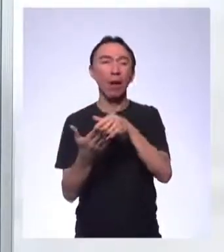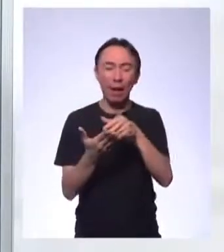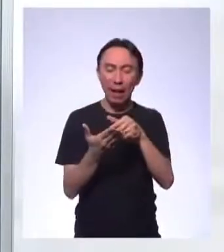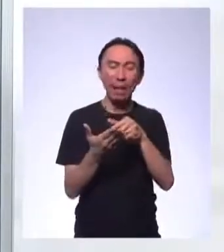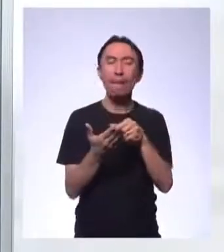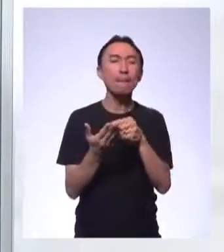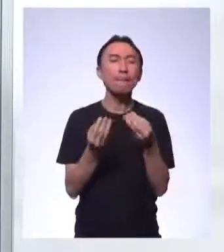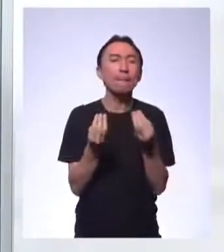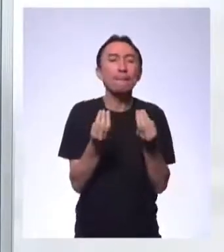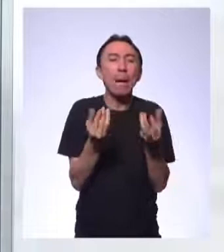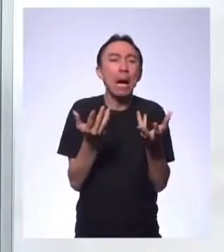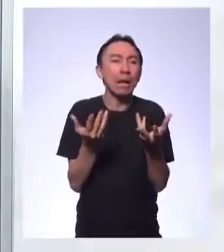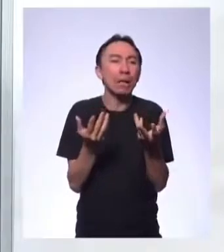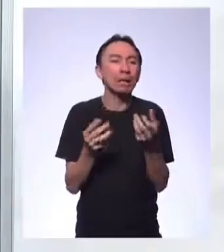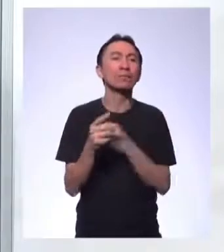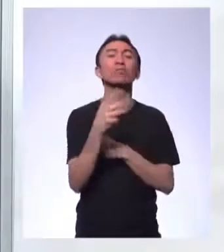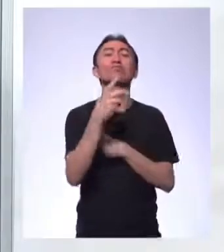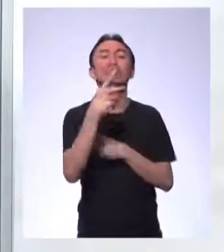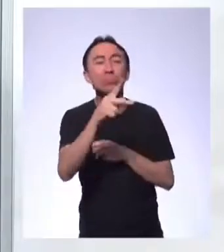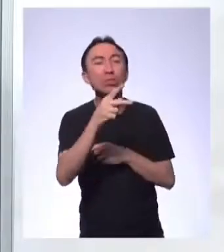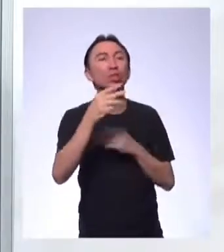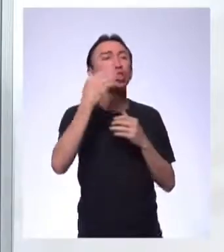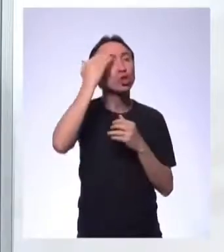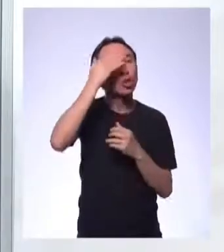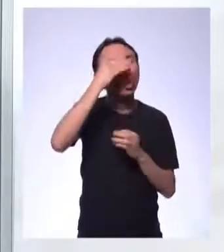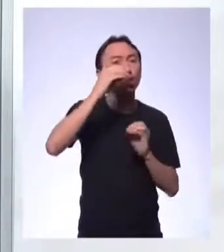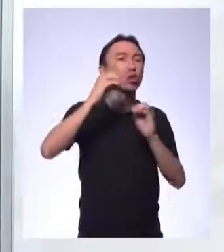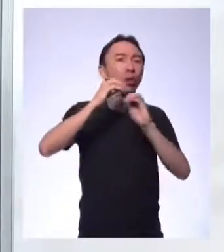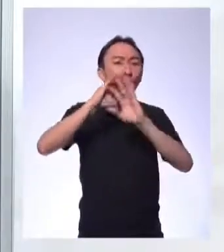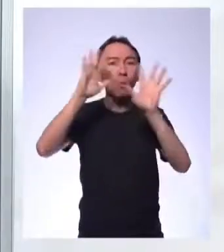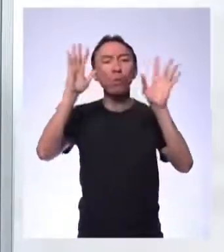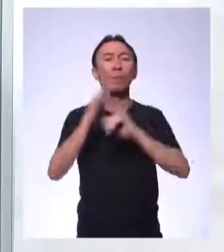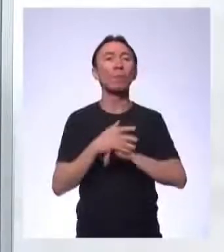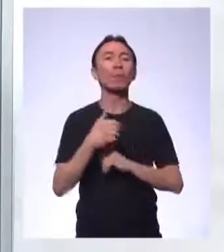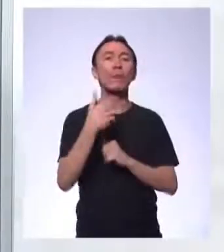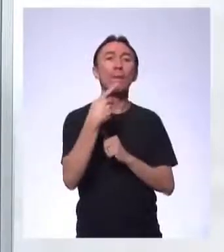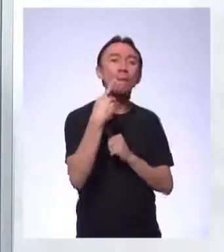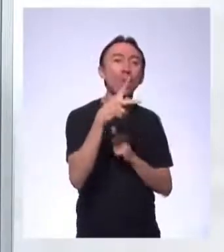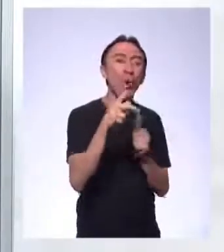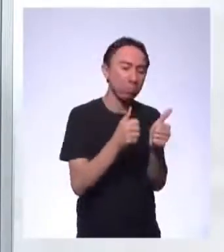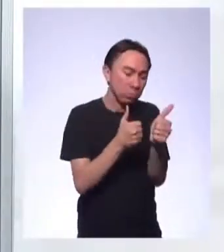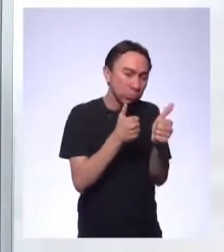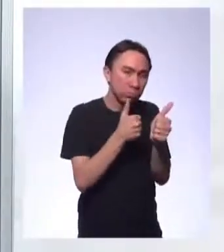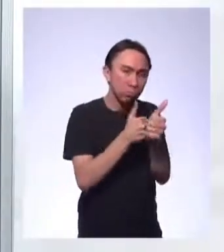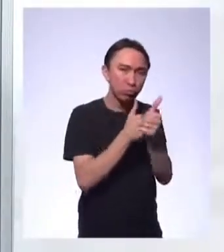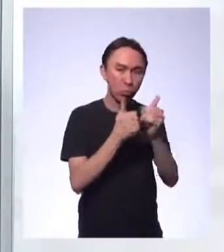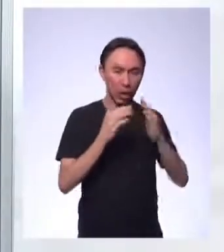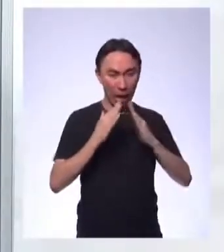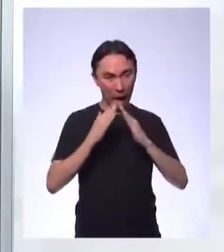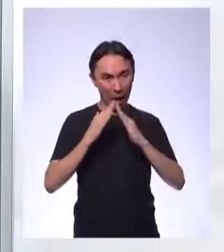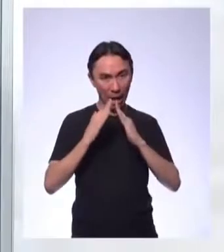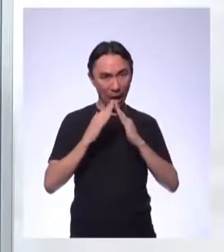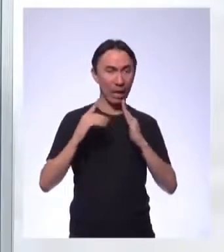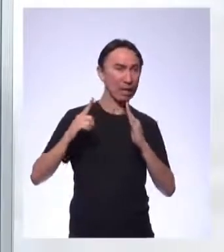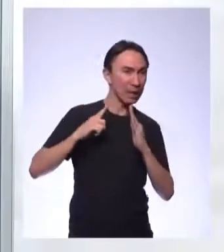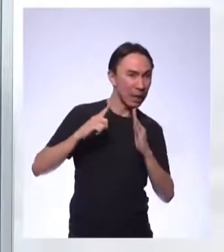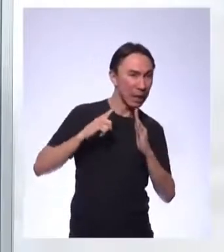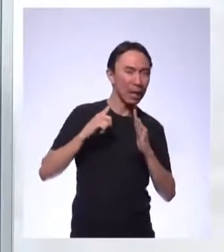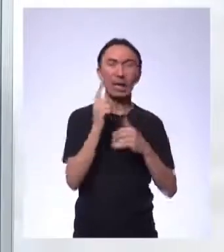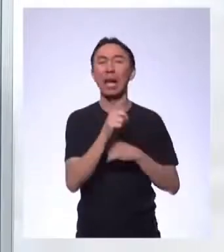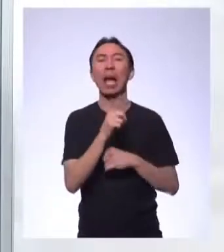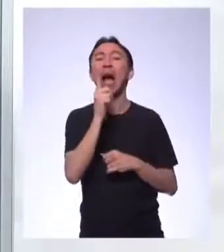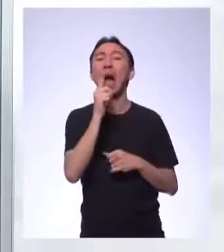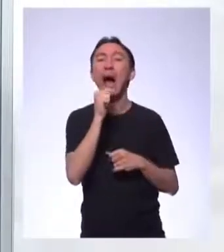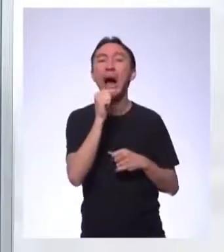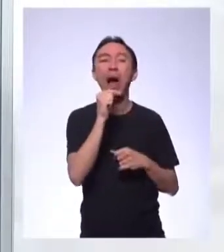quais são as unidades de conservação, se existem, as próximas que tem em termos de